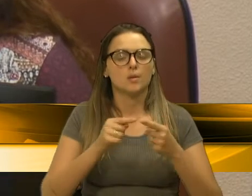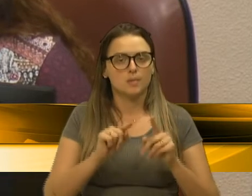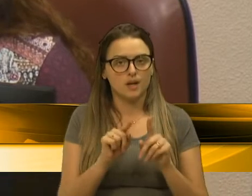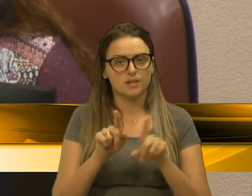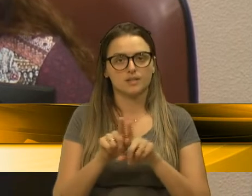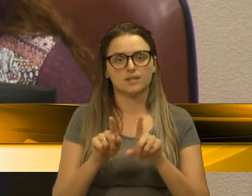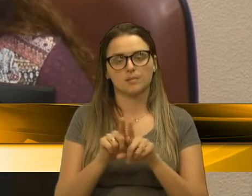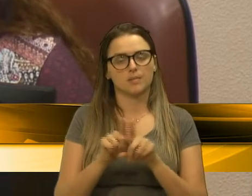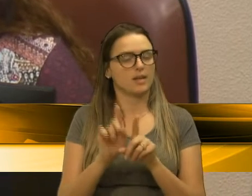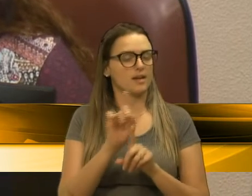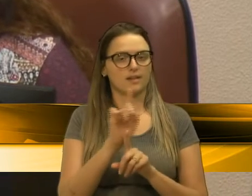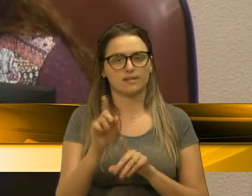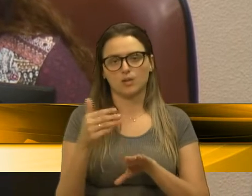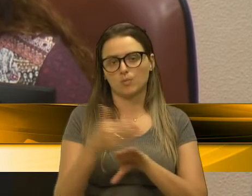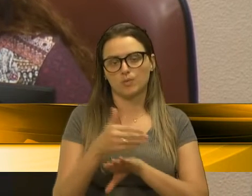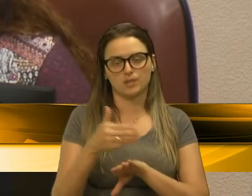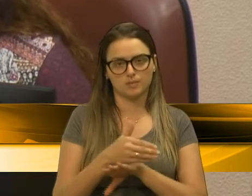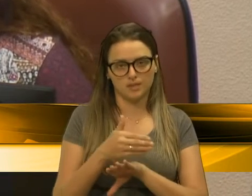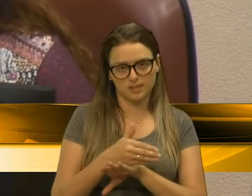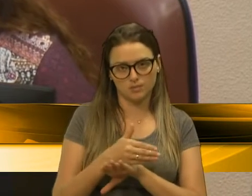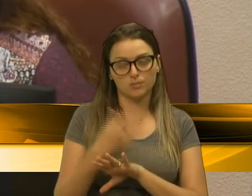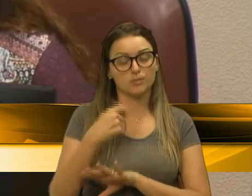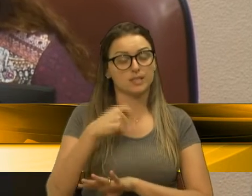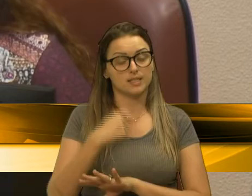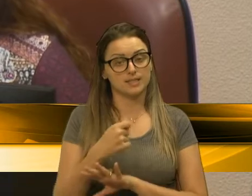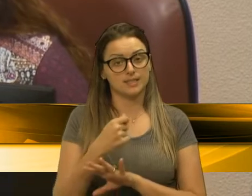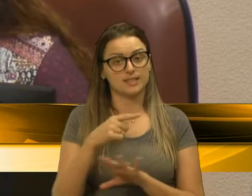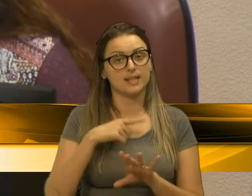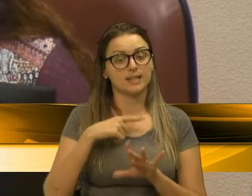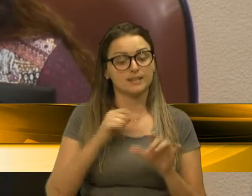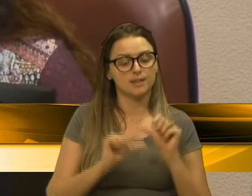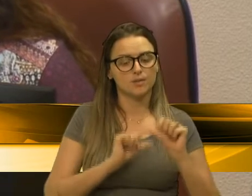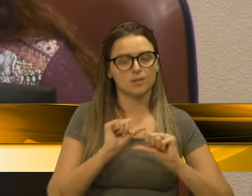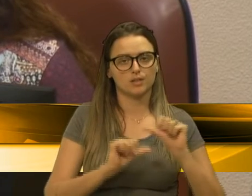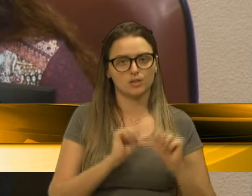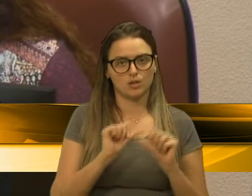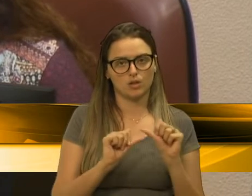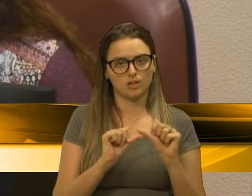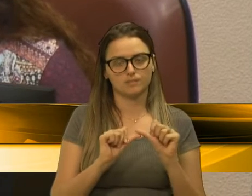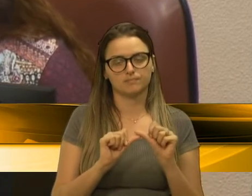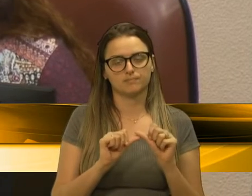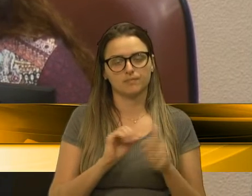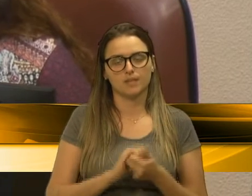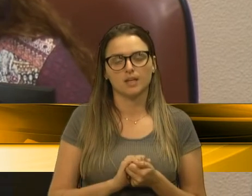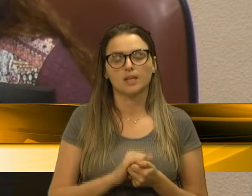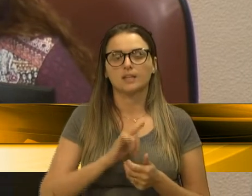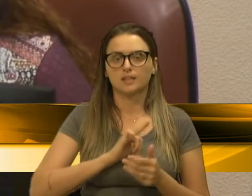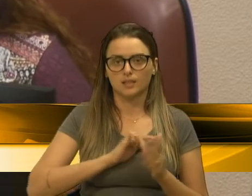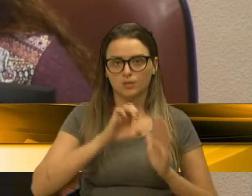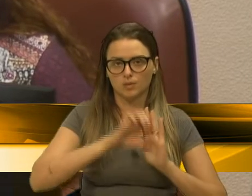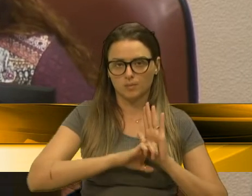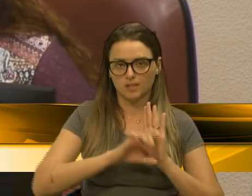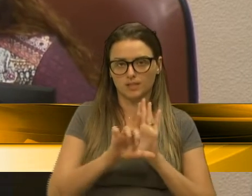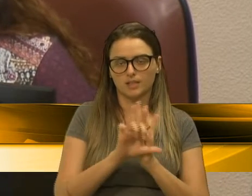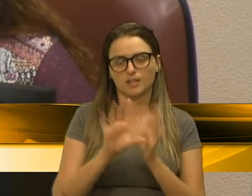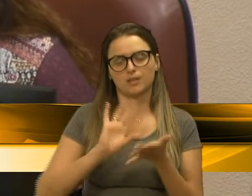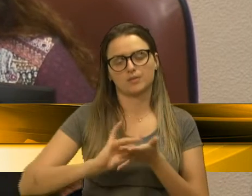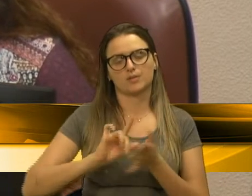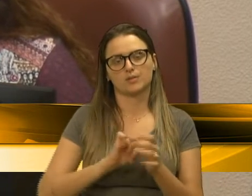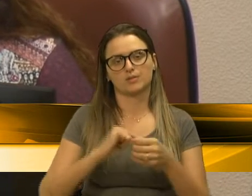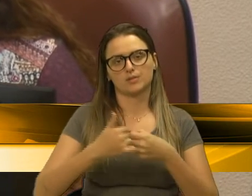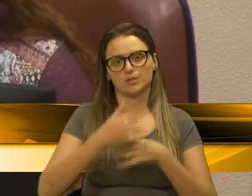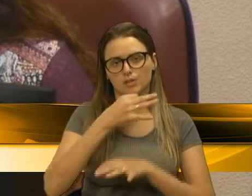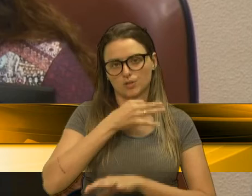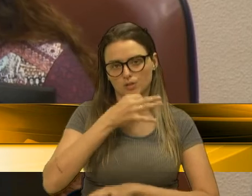pese tal omissão que sugerimos deve ser contornada oportunamente por emenda à lei orgânica. Não vemos nesse